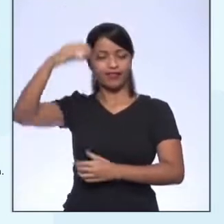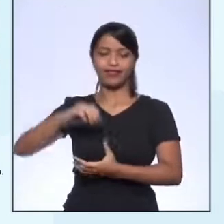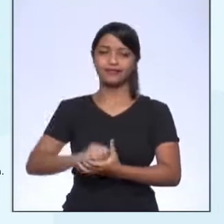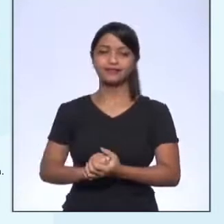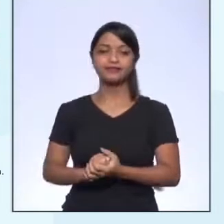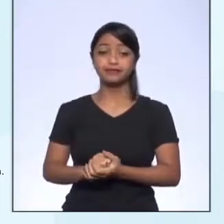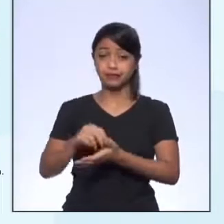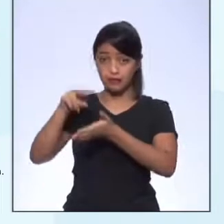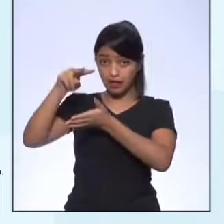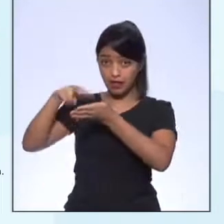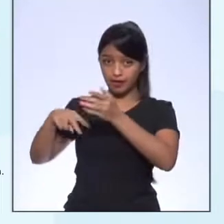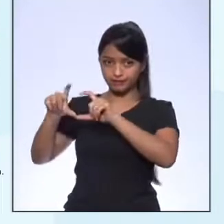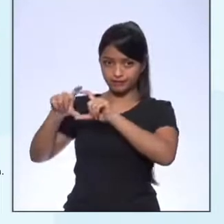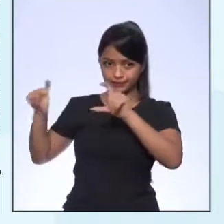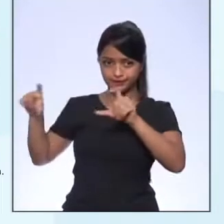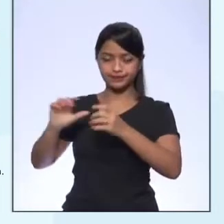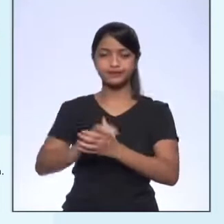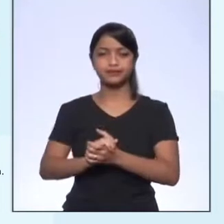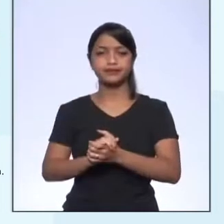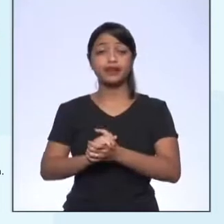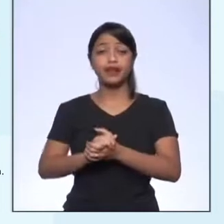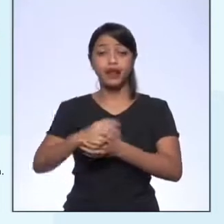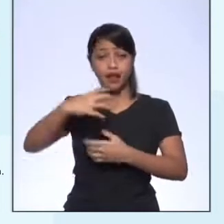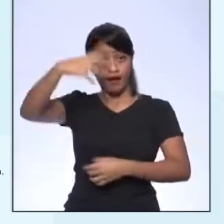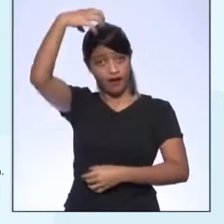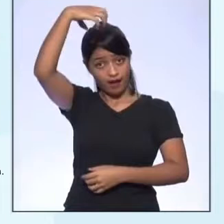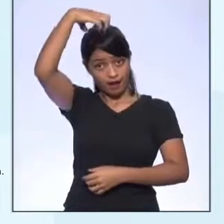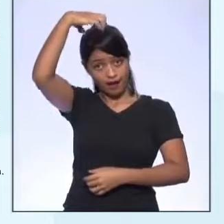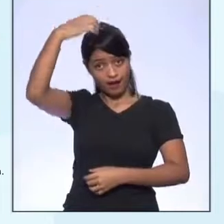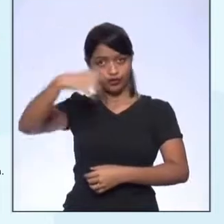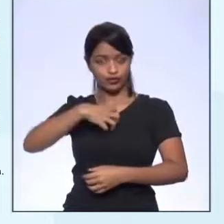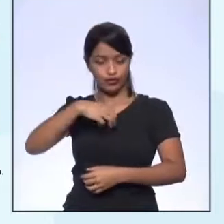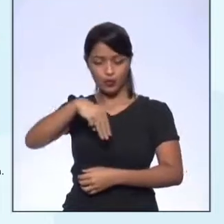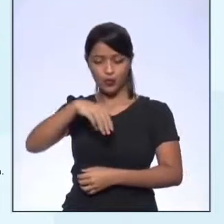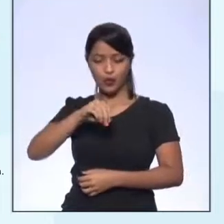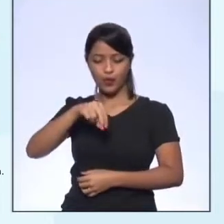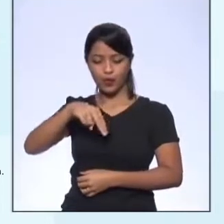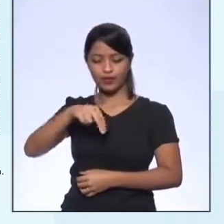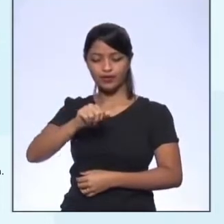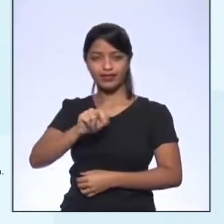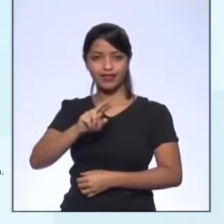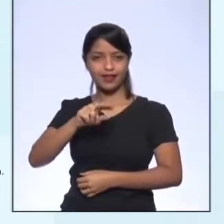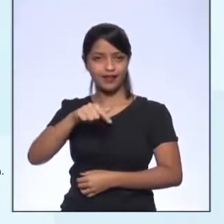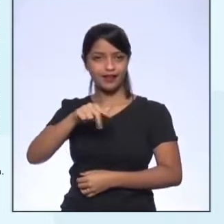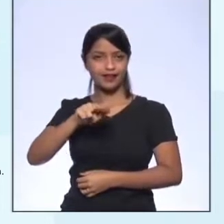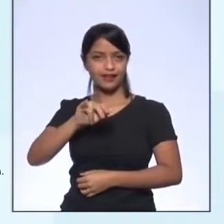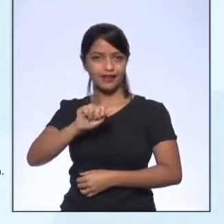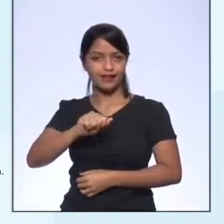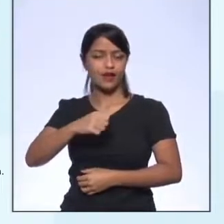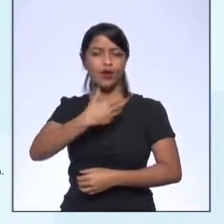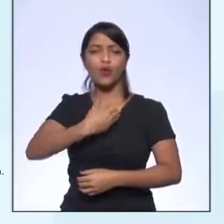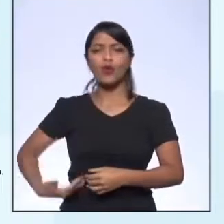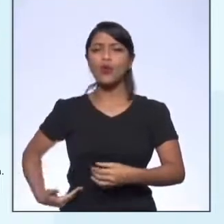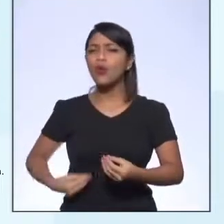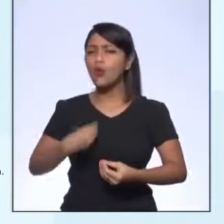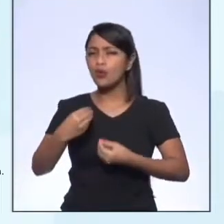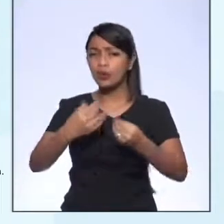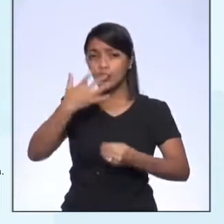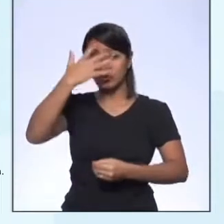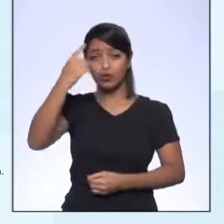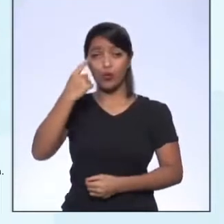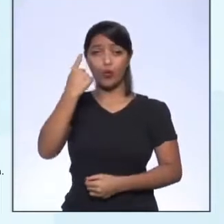Grécia Antiga. A monarquia é uma forma de governo em que o poder está nas mãos de uma única